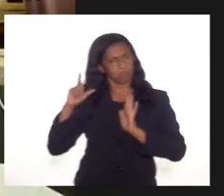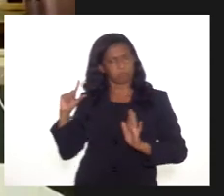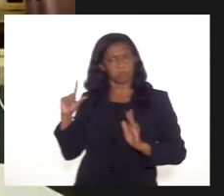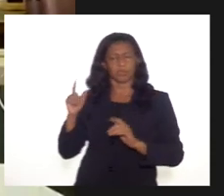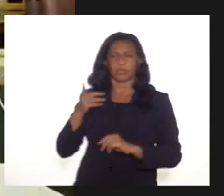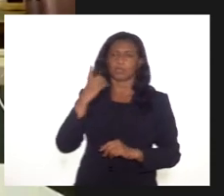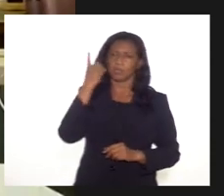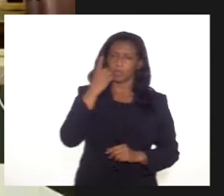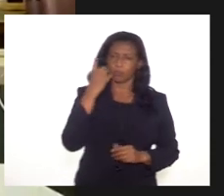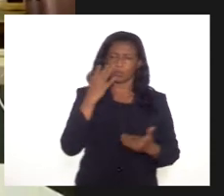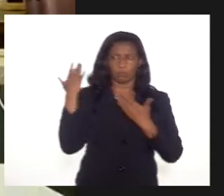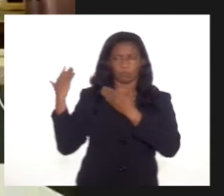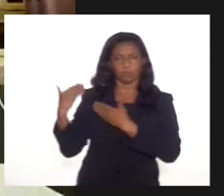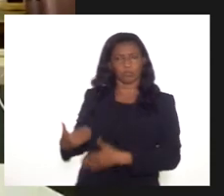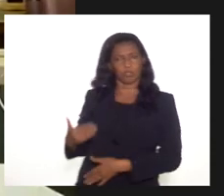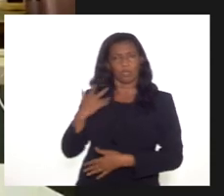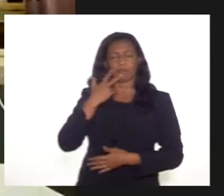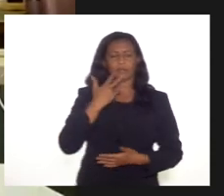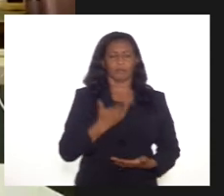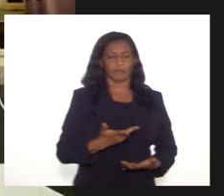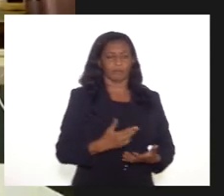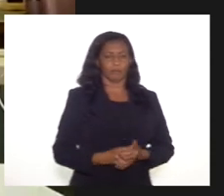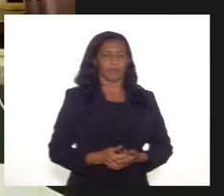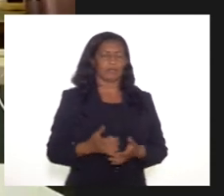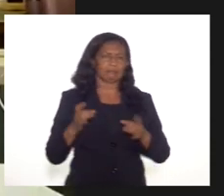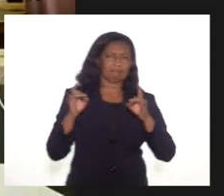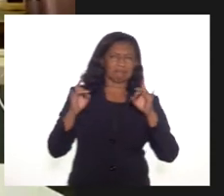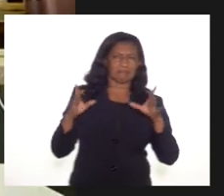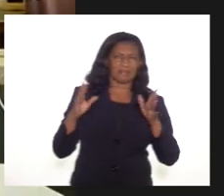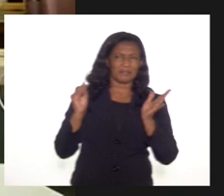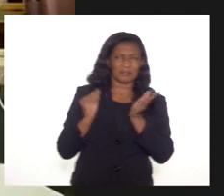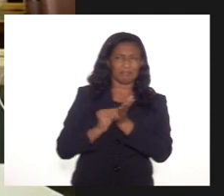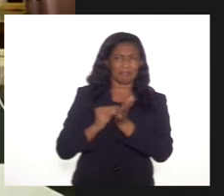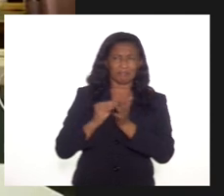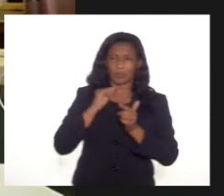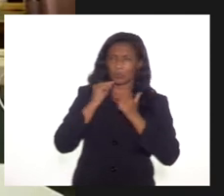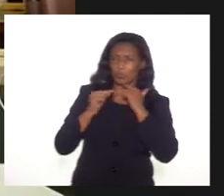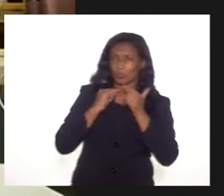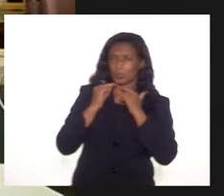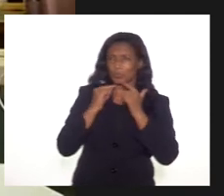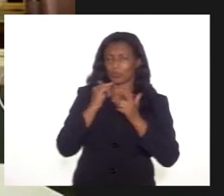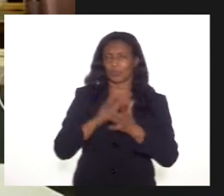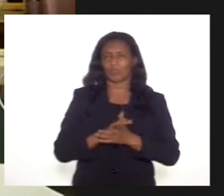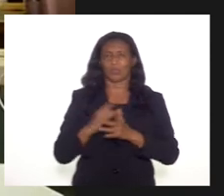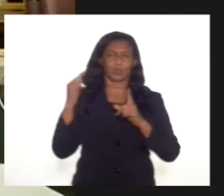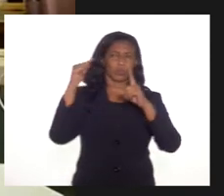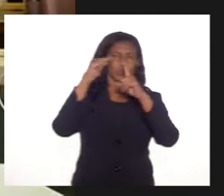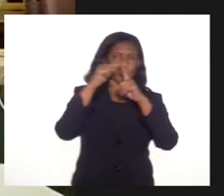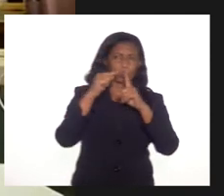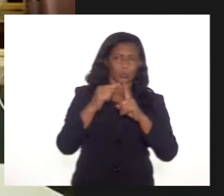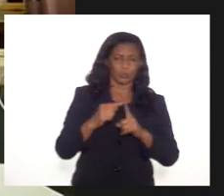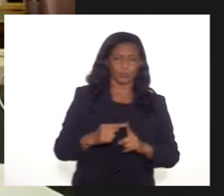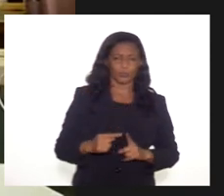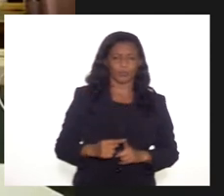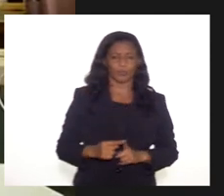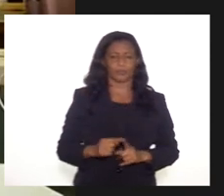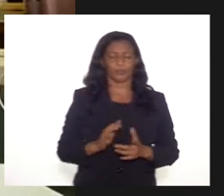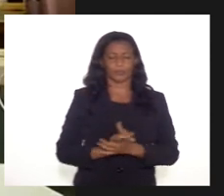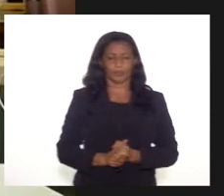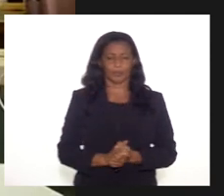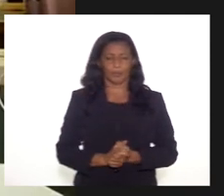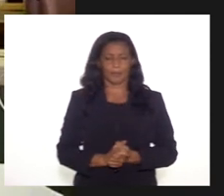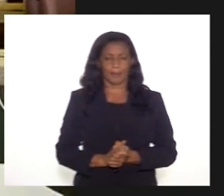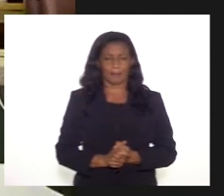deputados e deputadas aqui disseram, deixou pouco claro sobre os seus objetivos políticos em si, mas